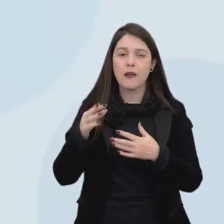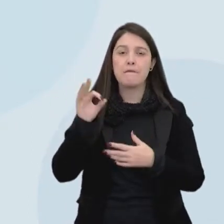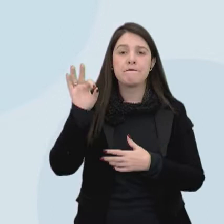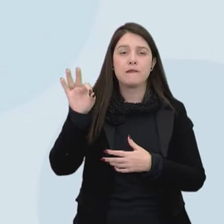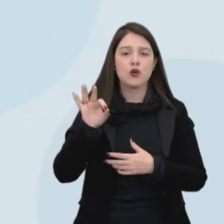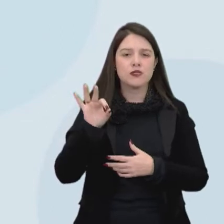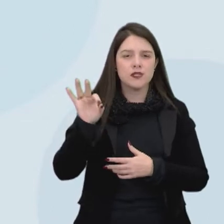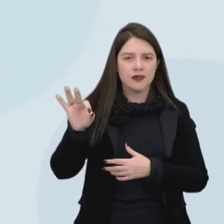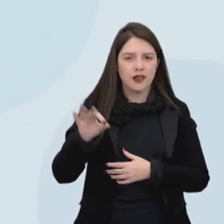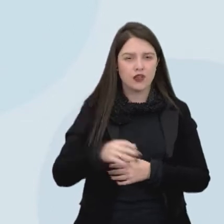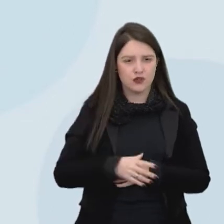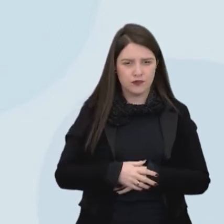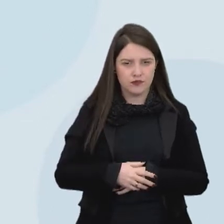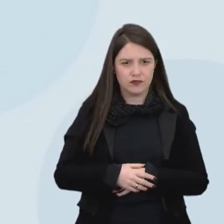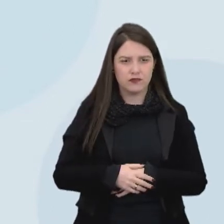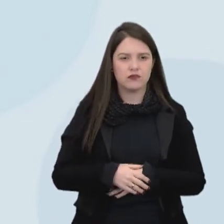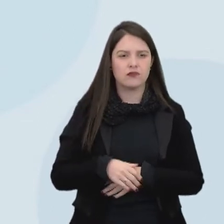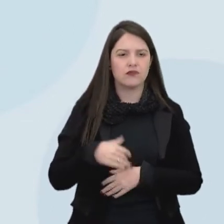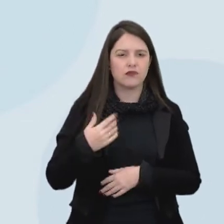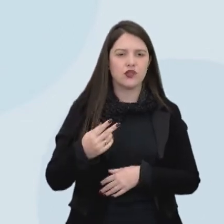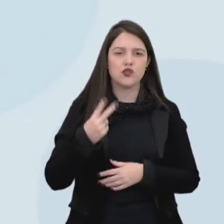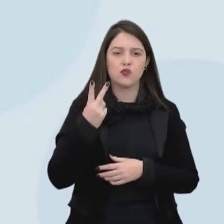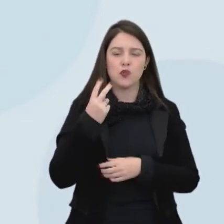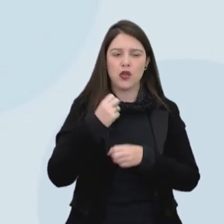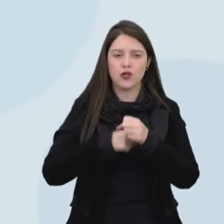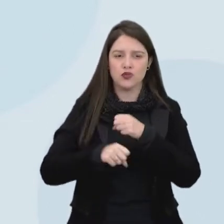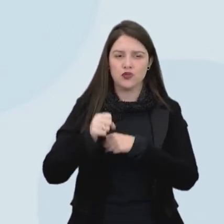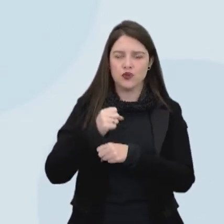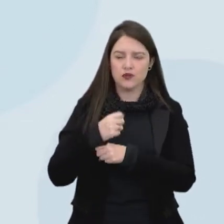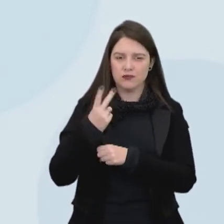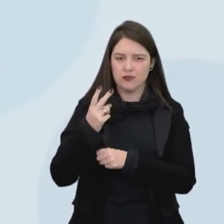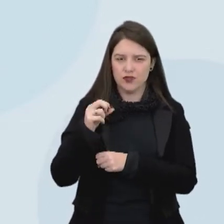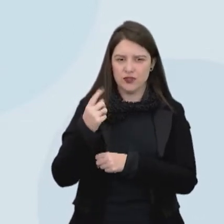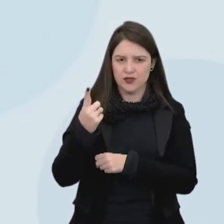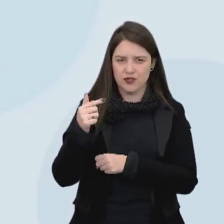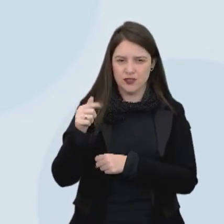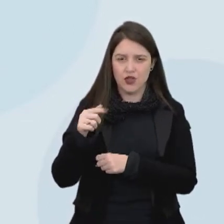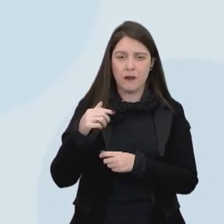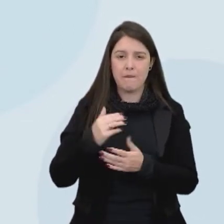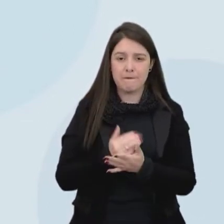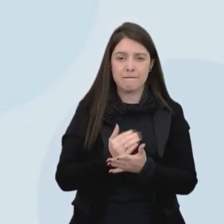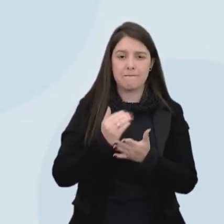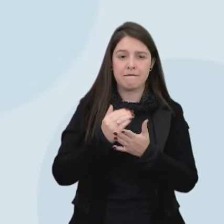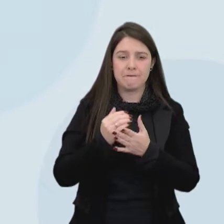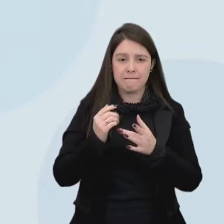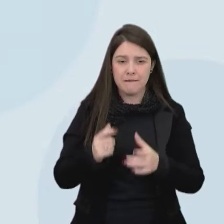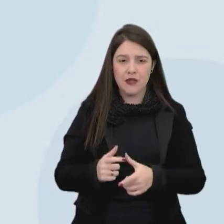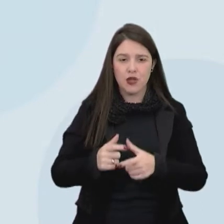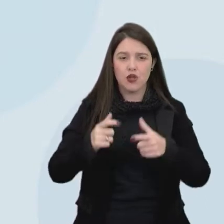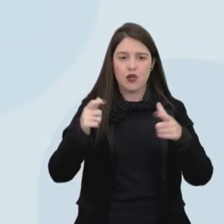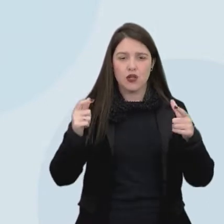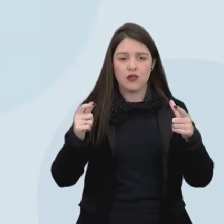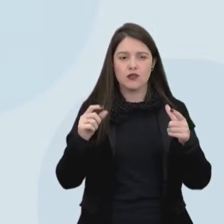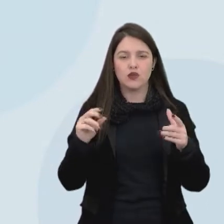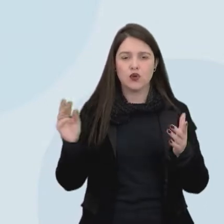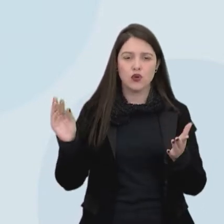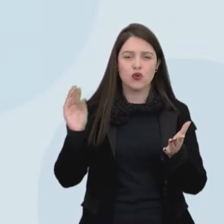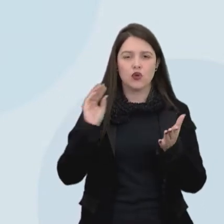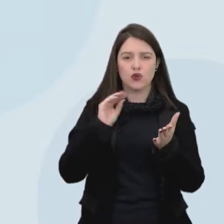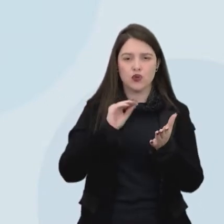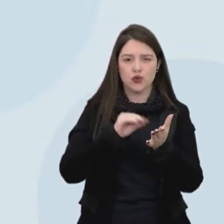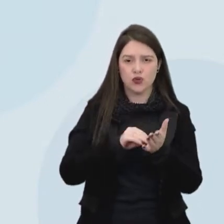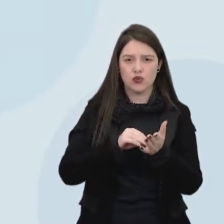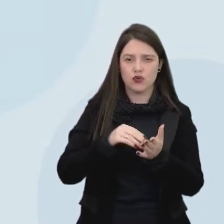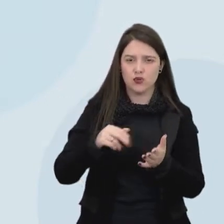porcentagem. Tá? Dados aí de 2019. Então vou mostrar aí os maiores por região. Então no caso do